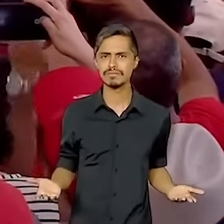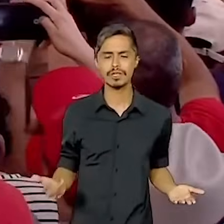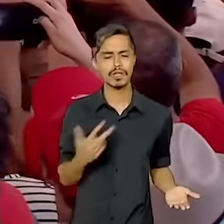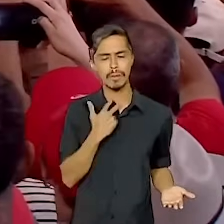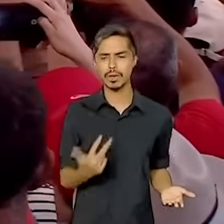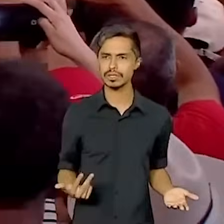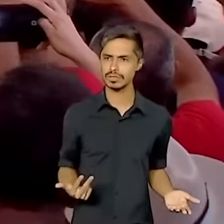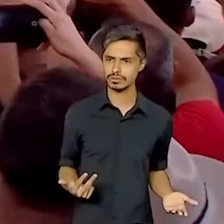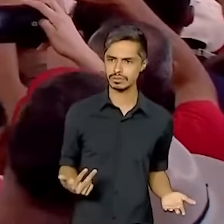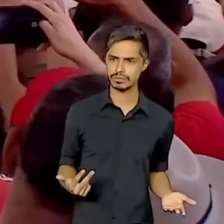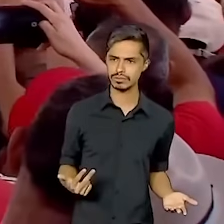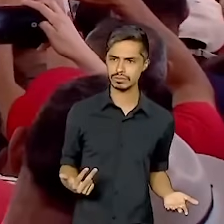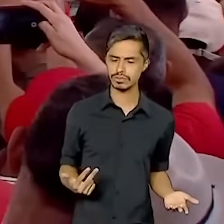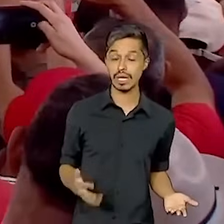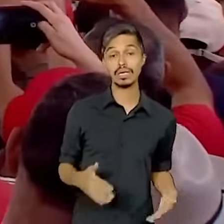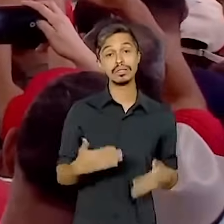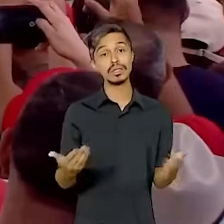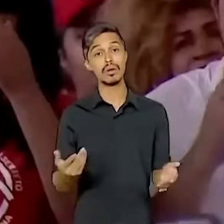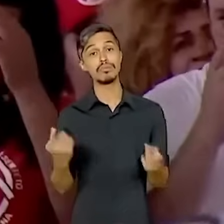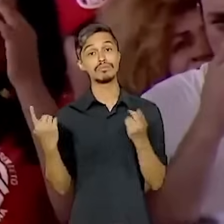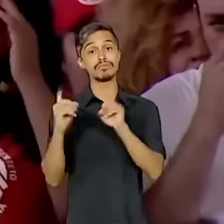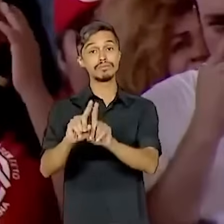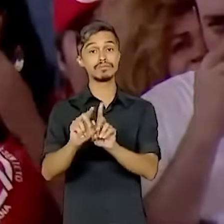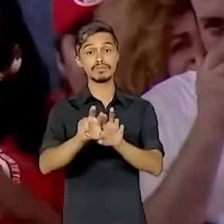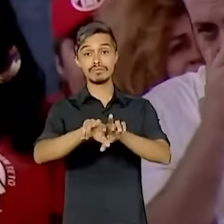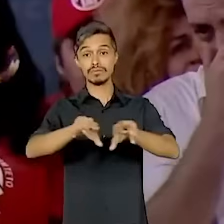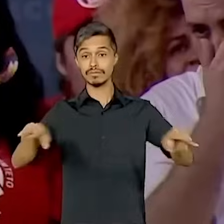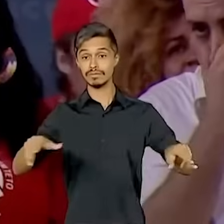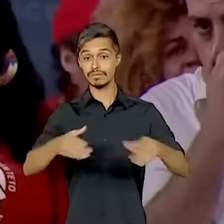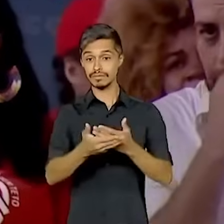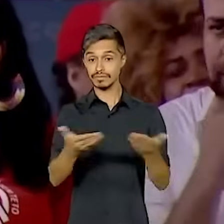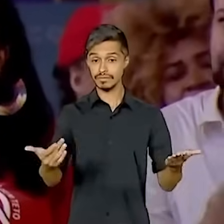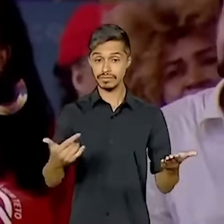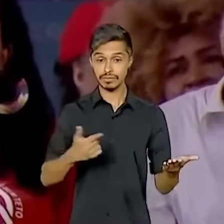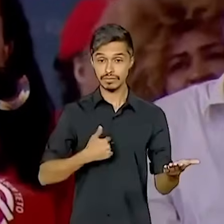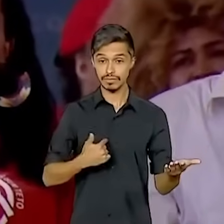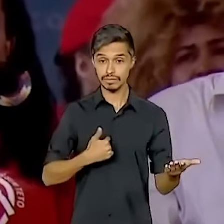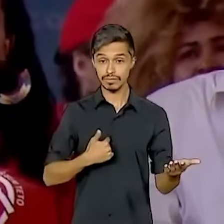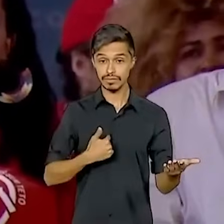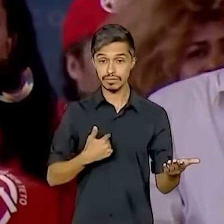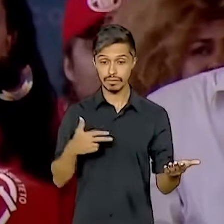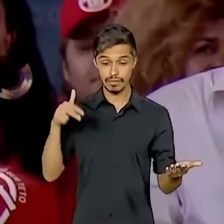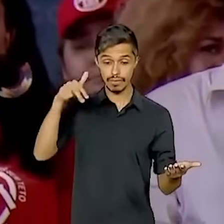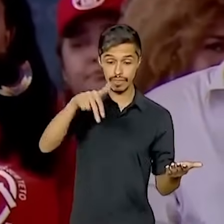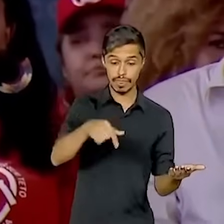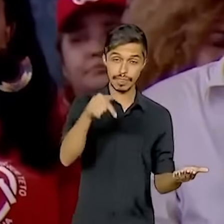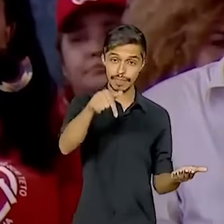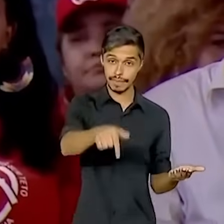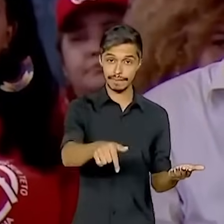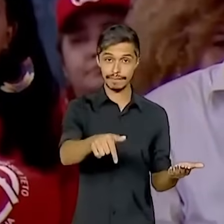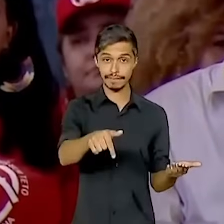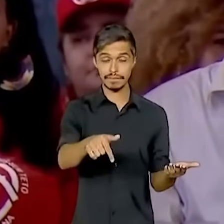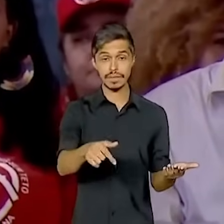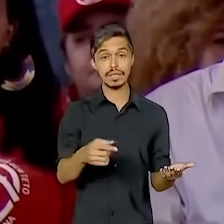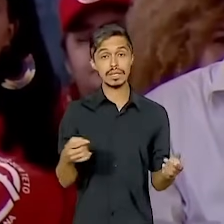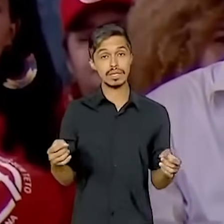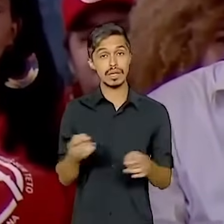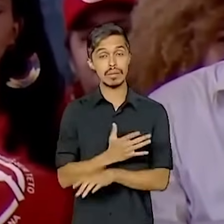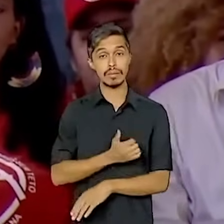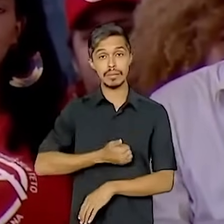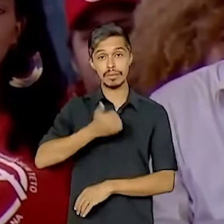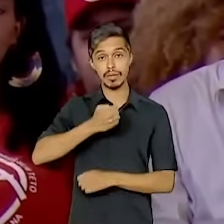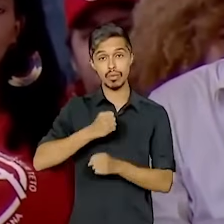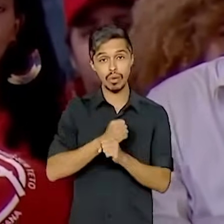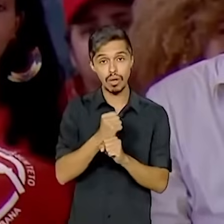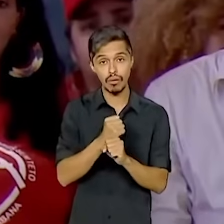Não pode. Então, companheiros e companheiras, eu estou aqui terminando o primeiro